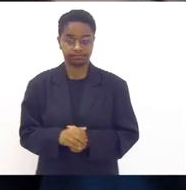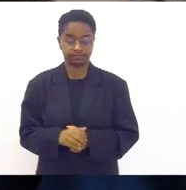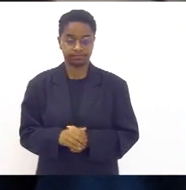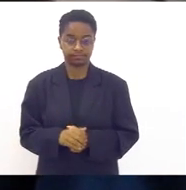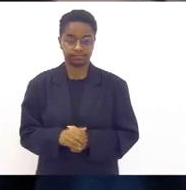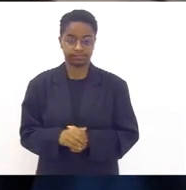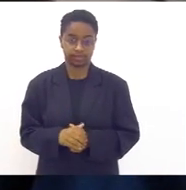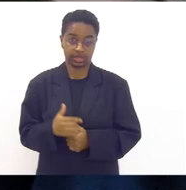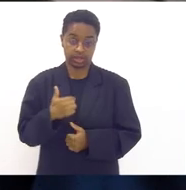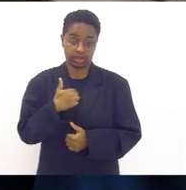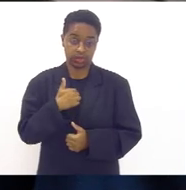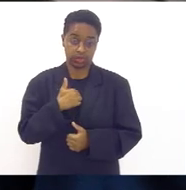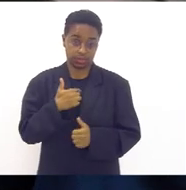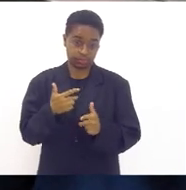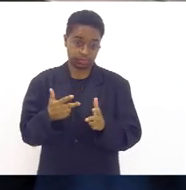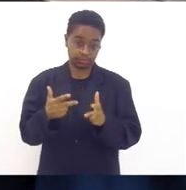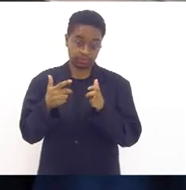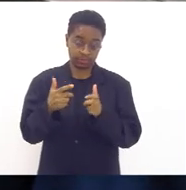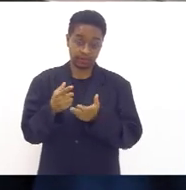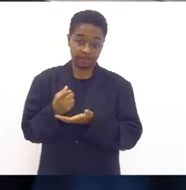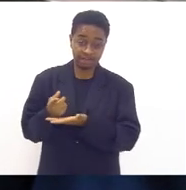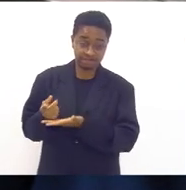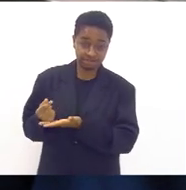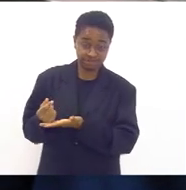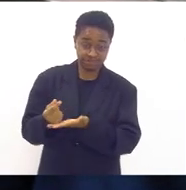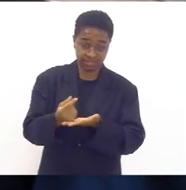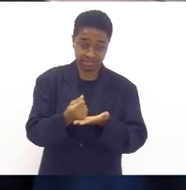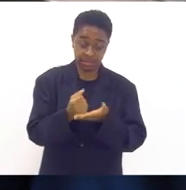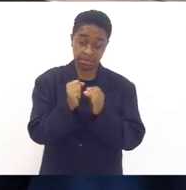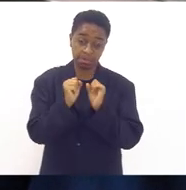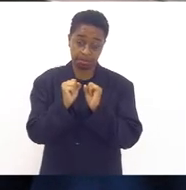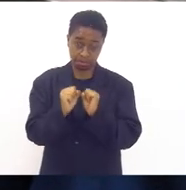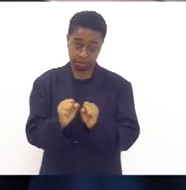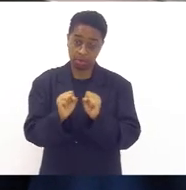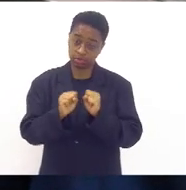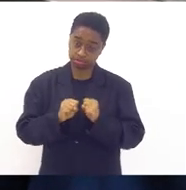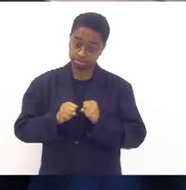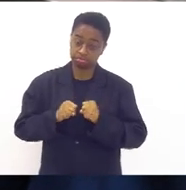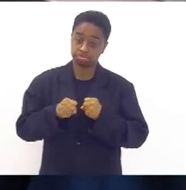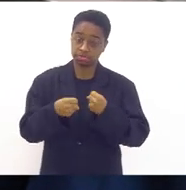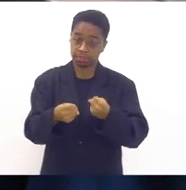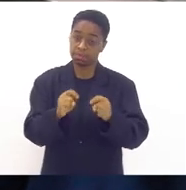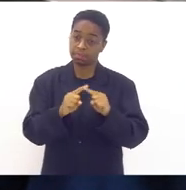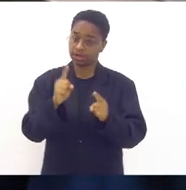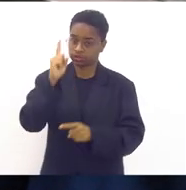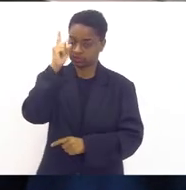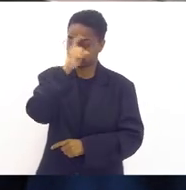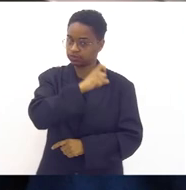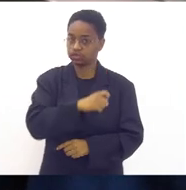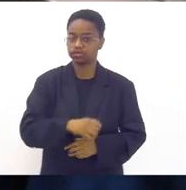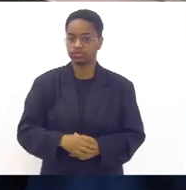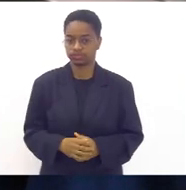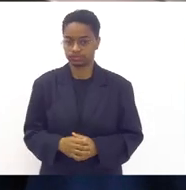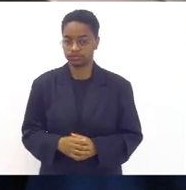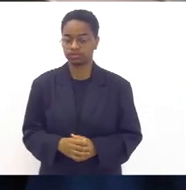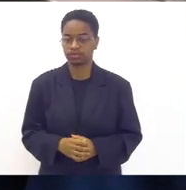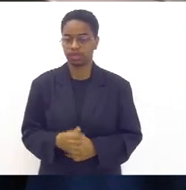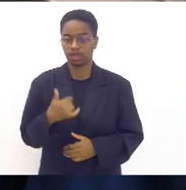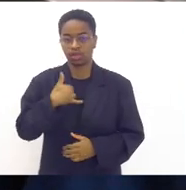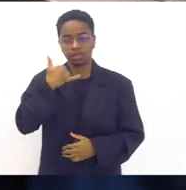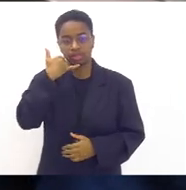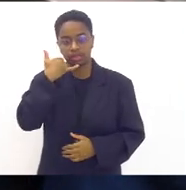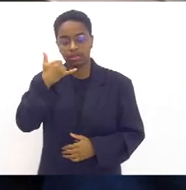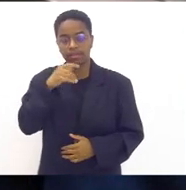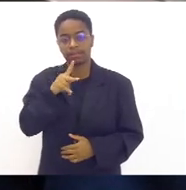no meu entendimento, por mais que a Fazenda se esforce, é difícil. Outro dia eu telefonei para o doutor